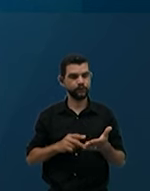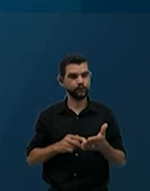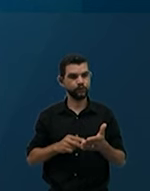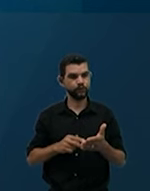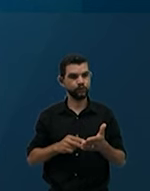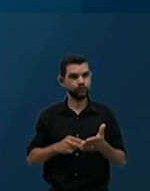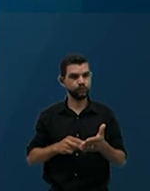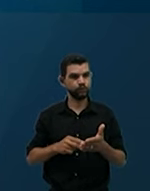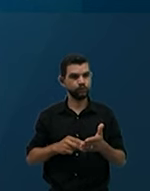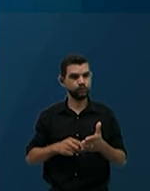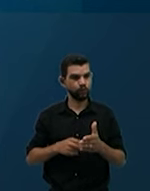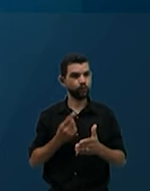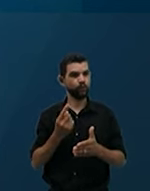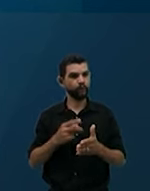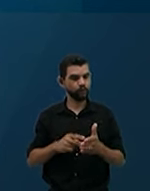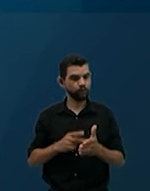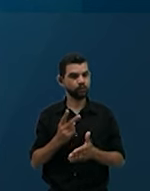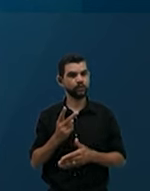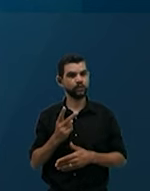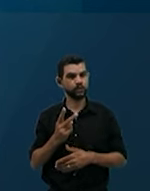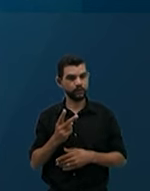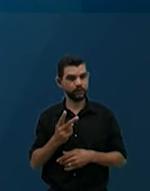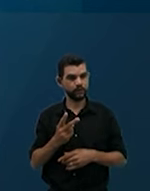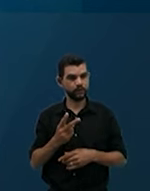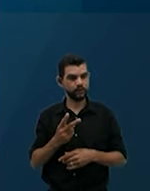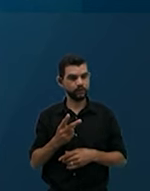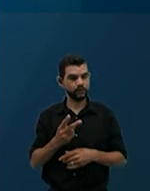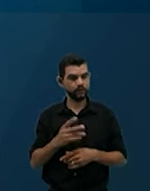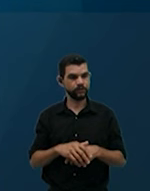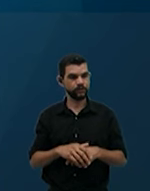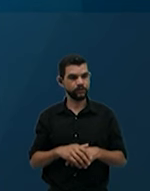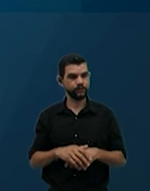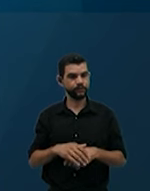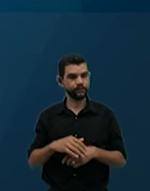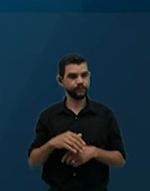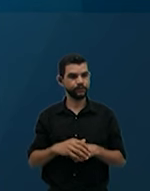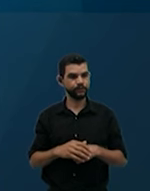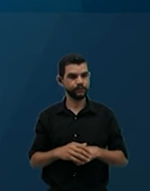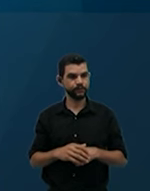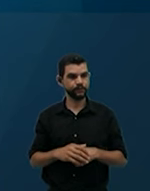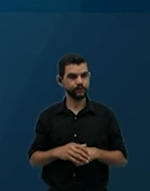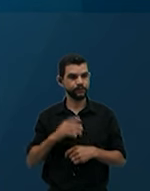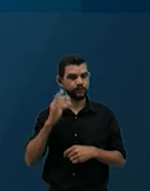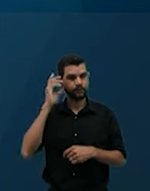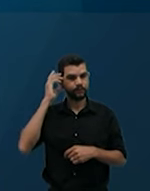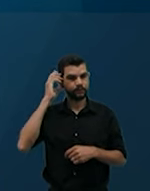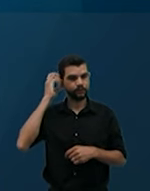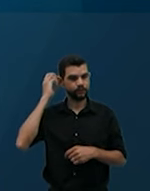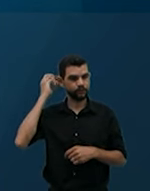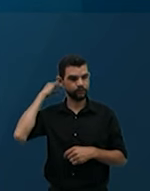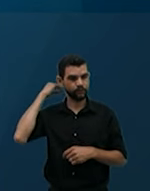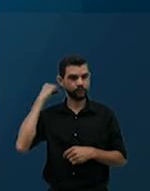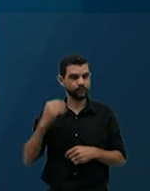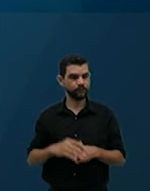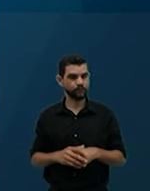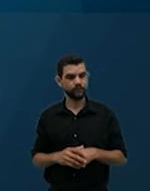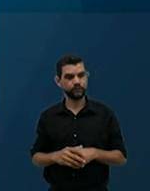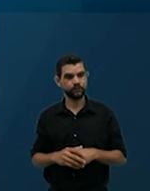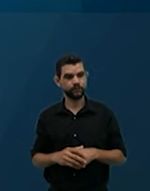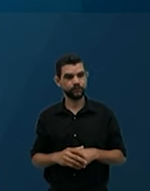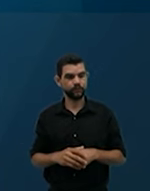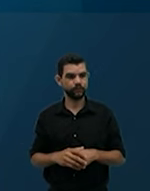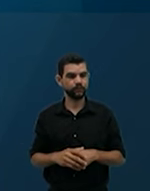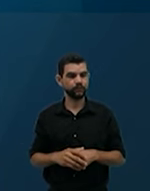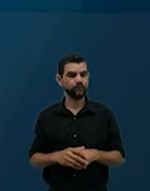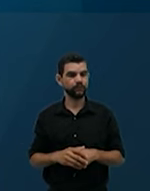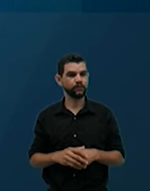Mas nesse caso concreto, queria dizer aqui o seguinte: os conceitos fundamentais eles estão todos delimitados aqui, e aqui a